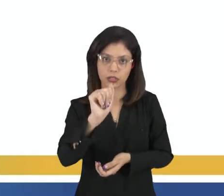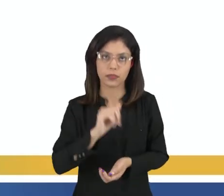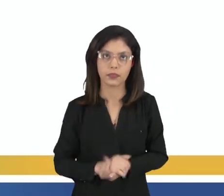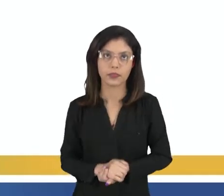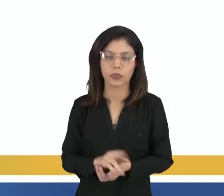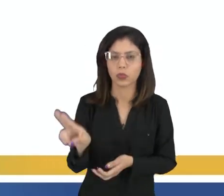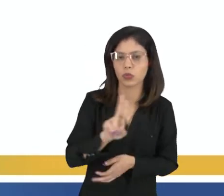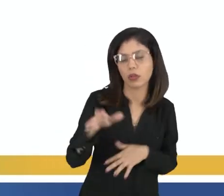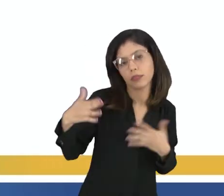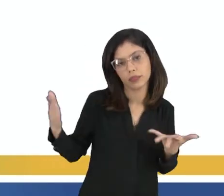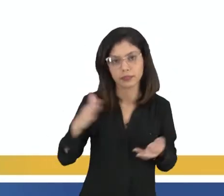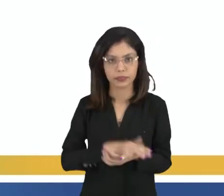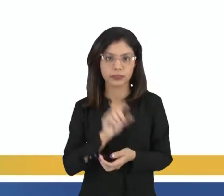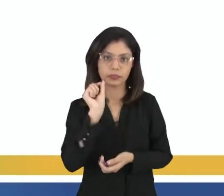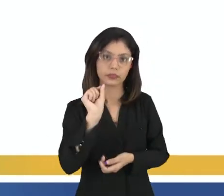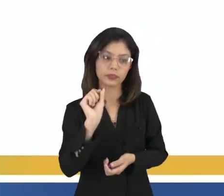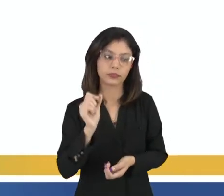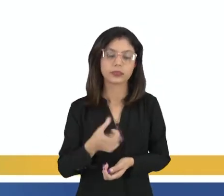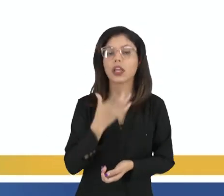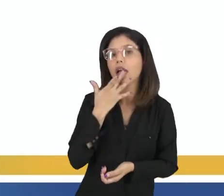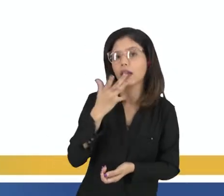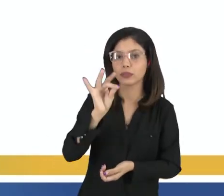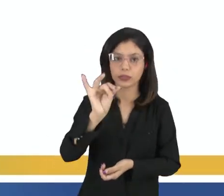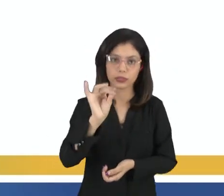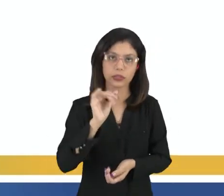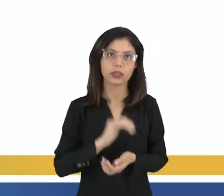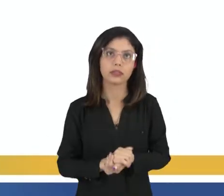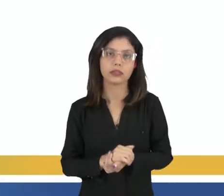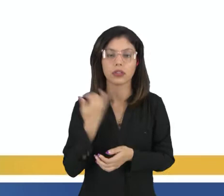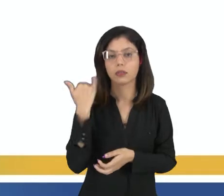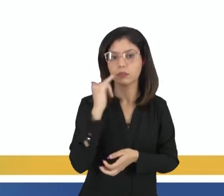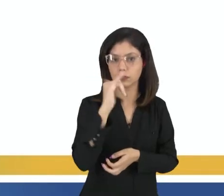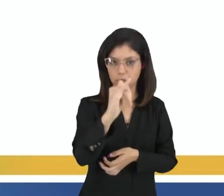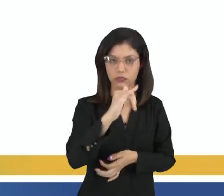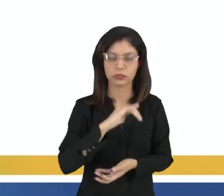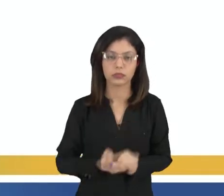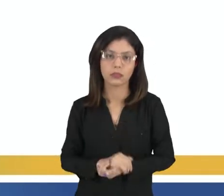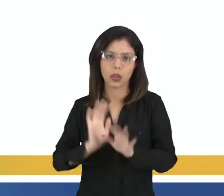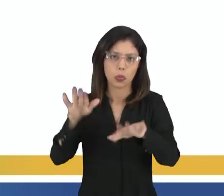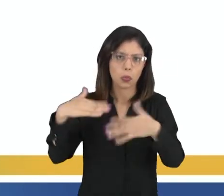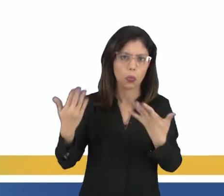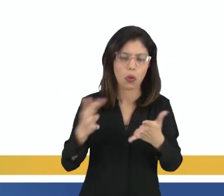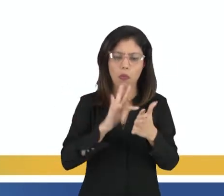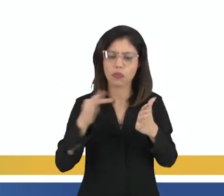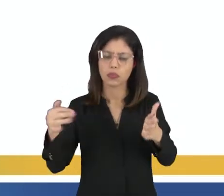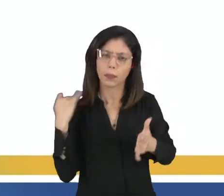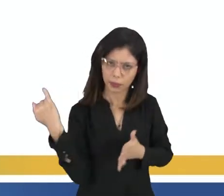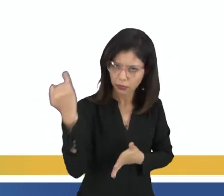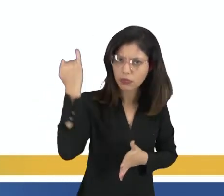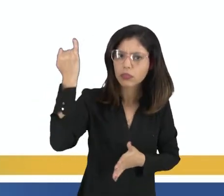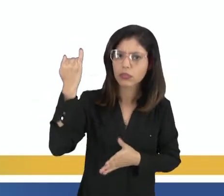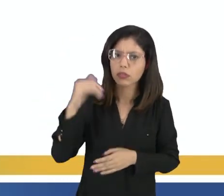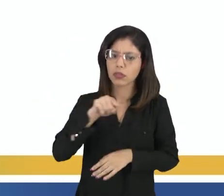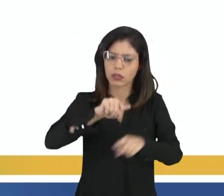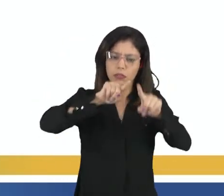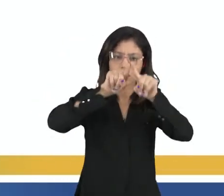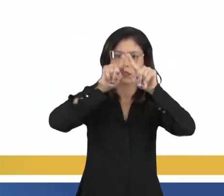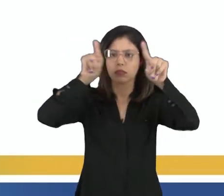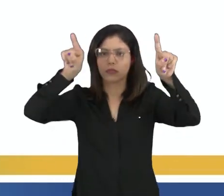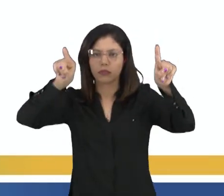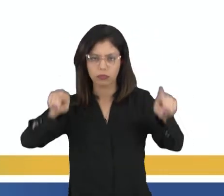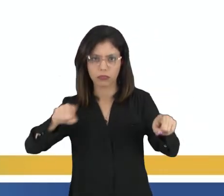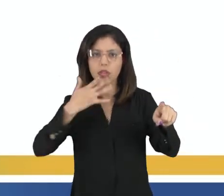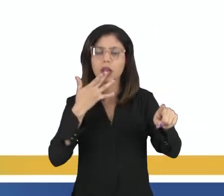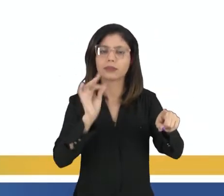nome já diz, salina vem de sal, que é um eletrólito. E qual é a função dessa ponte